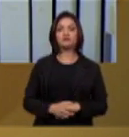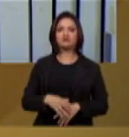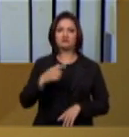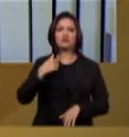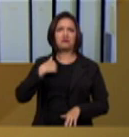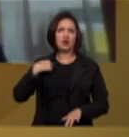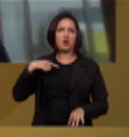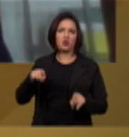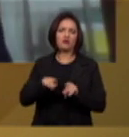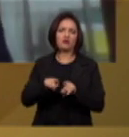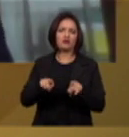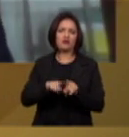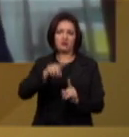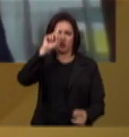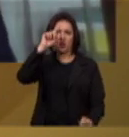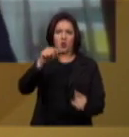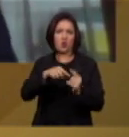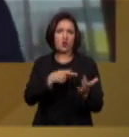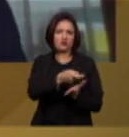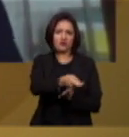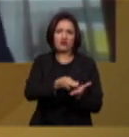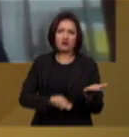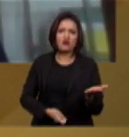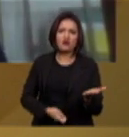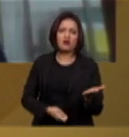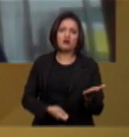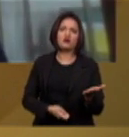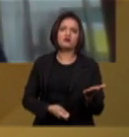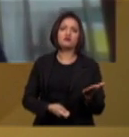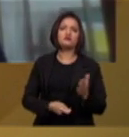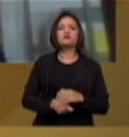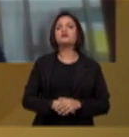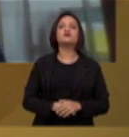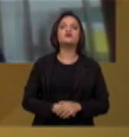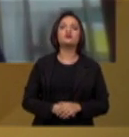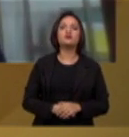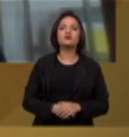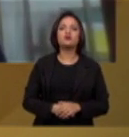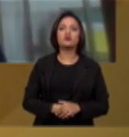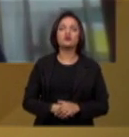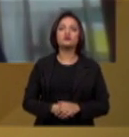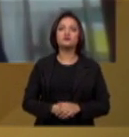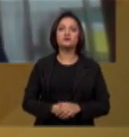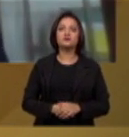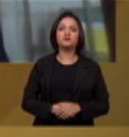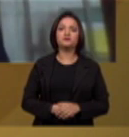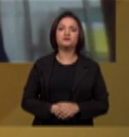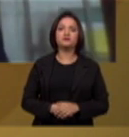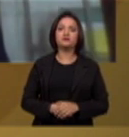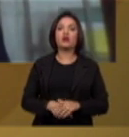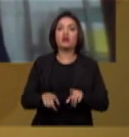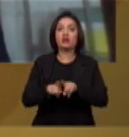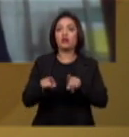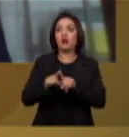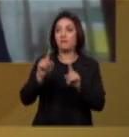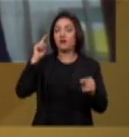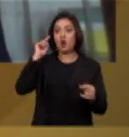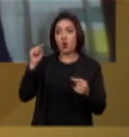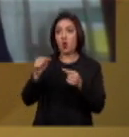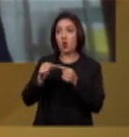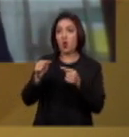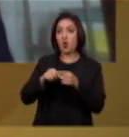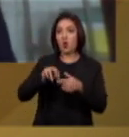acompanhando o eminente relator, à luz também da fundamentação trazida pela AGU e